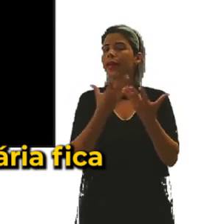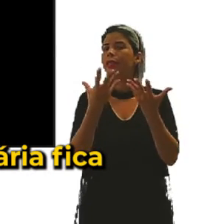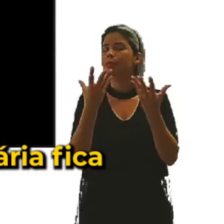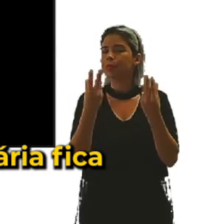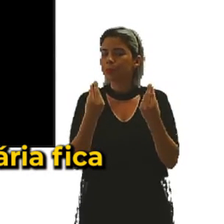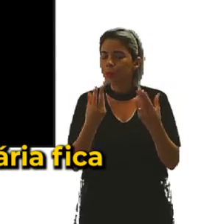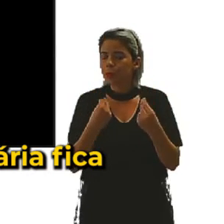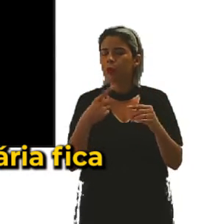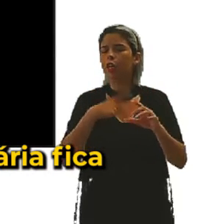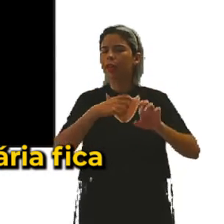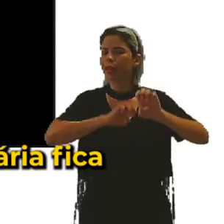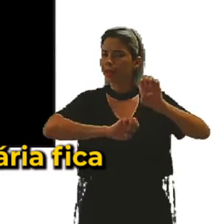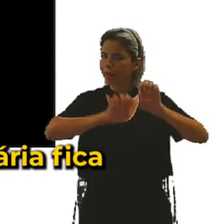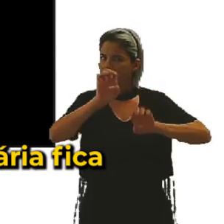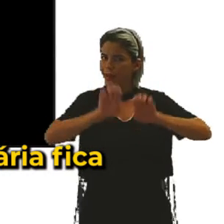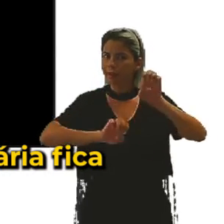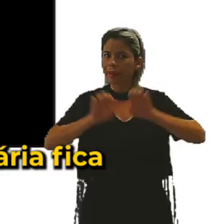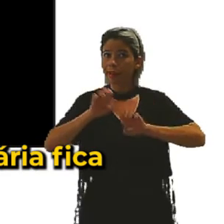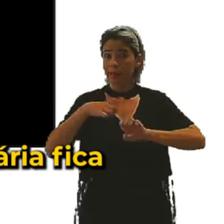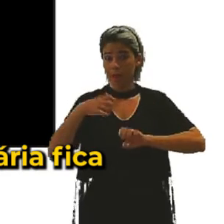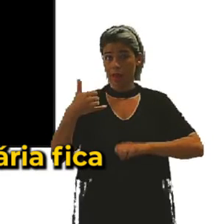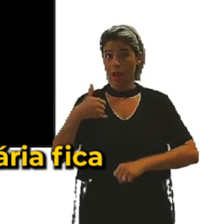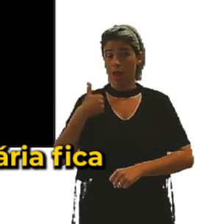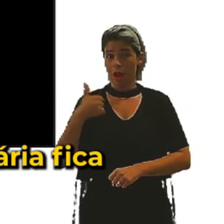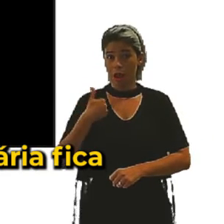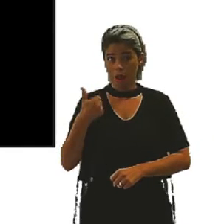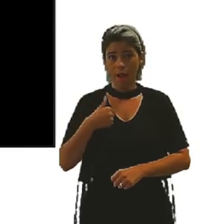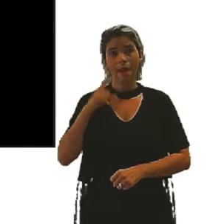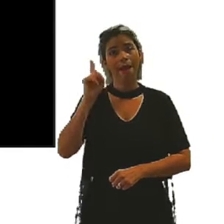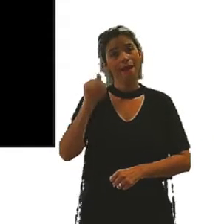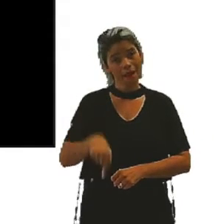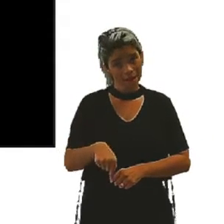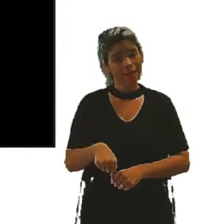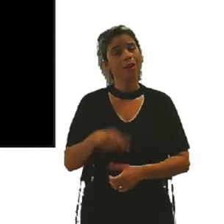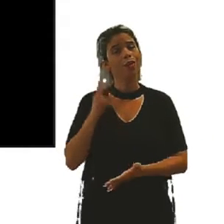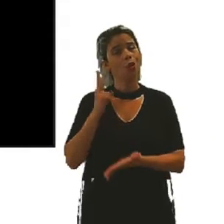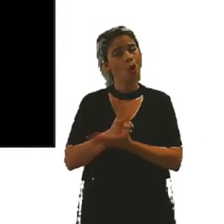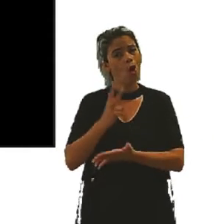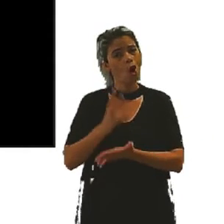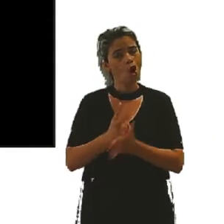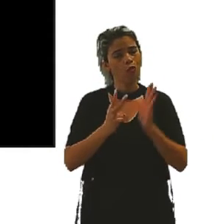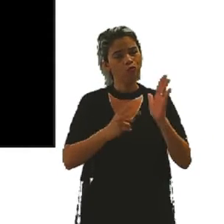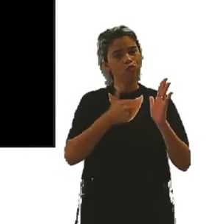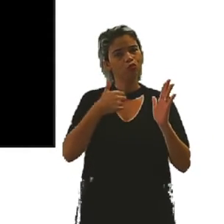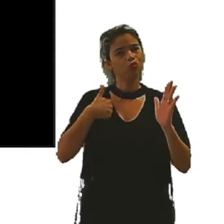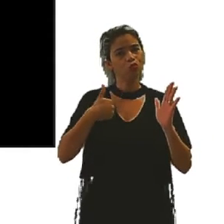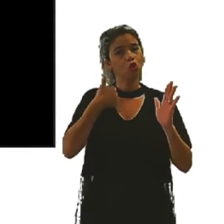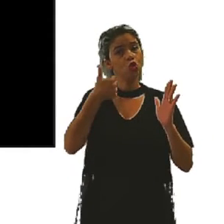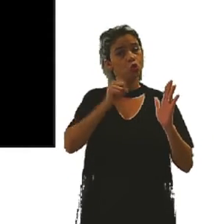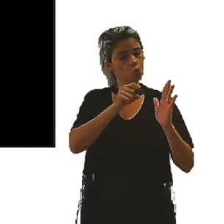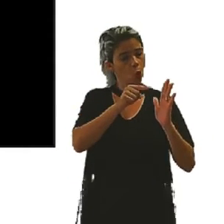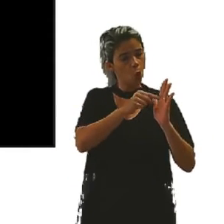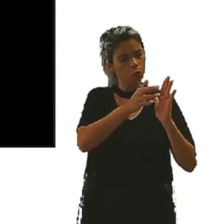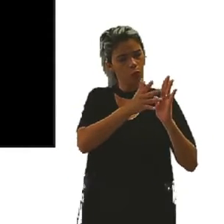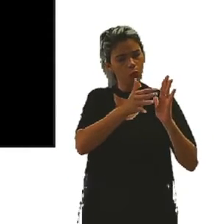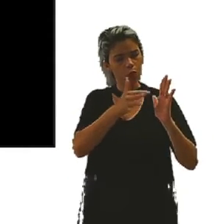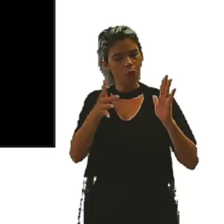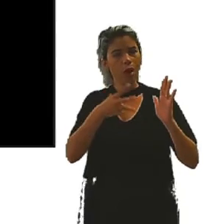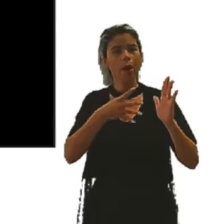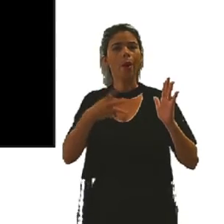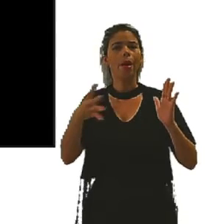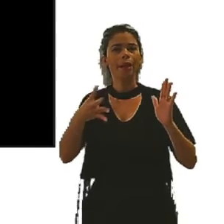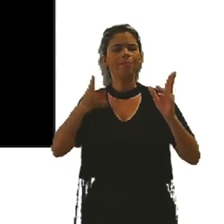mesma estatística, que a faixa etária fica dos 18 aos 44